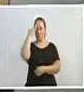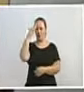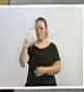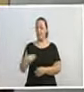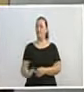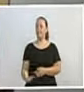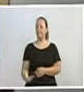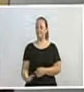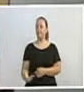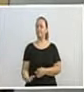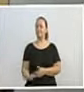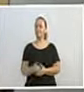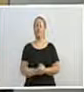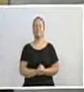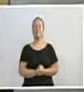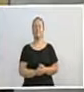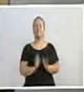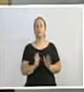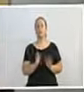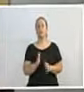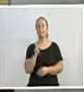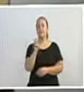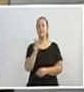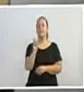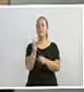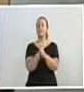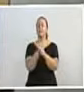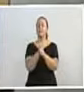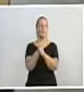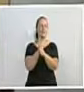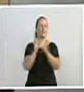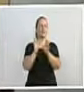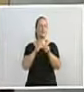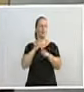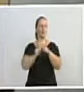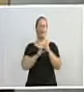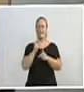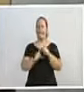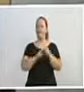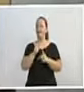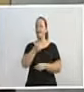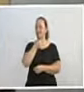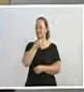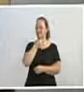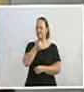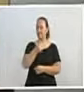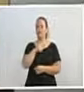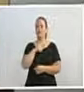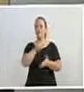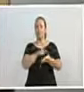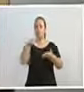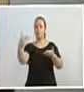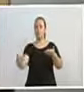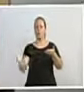que faz 30 anos de jornalismo, um jornalista que tem a sua coluna de política aqui